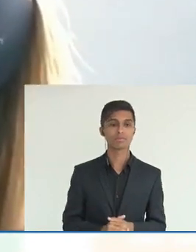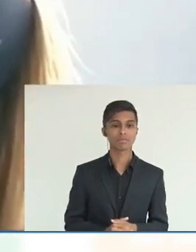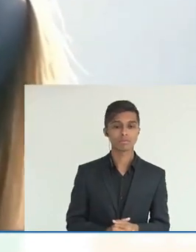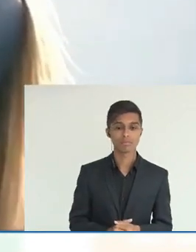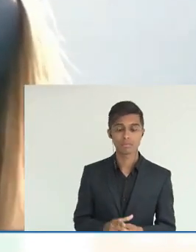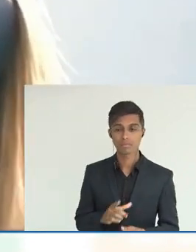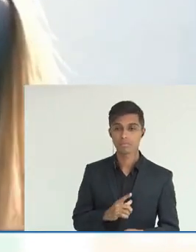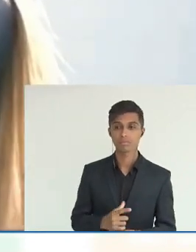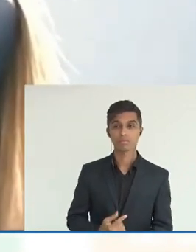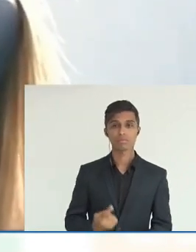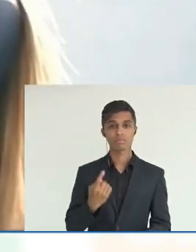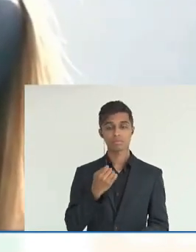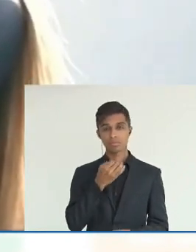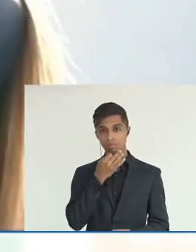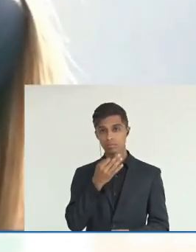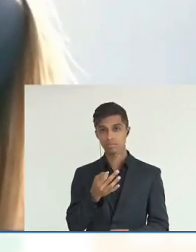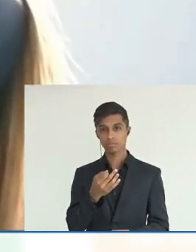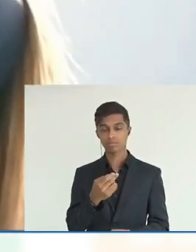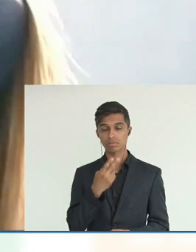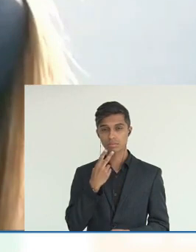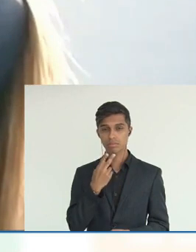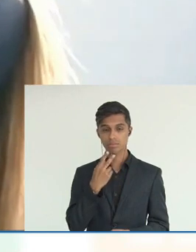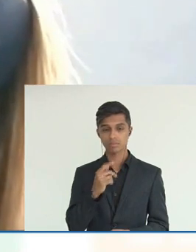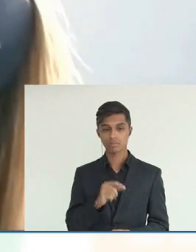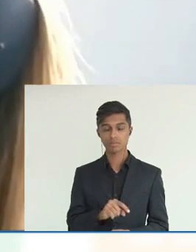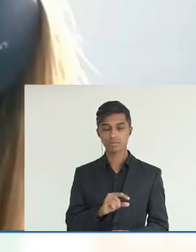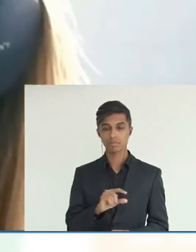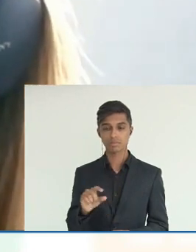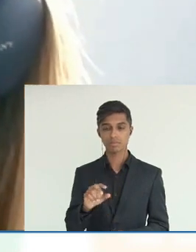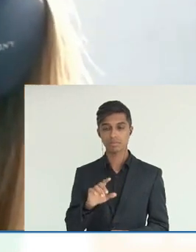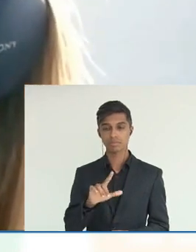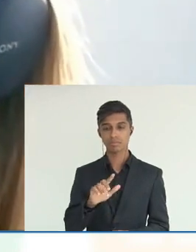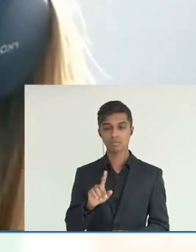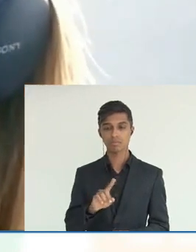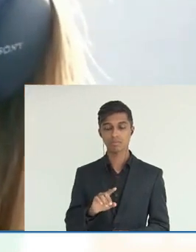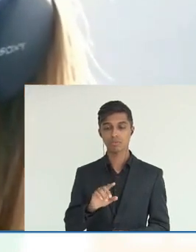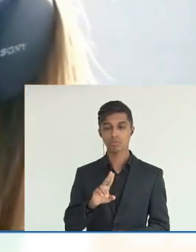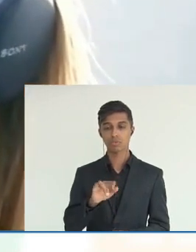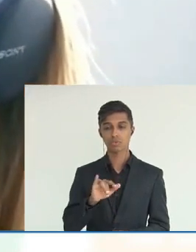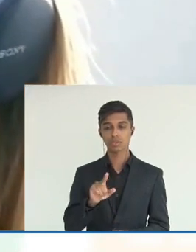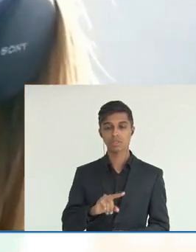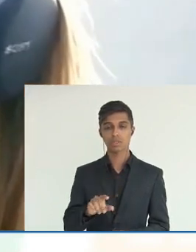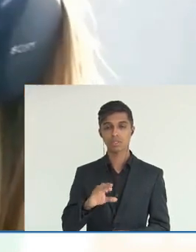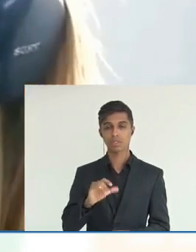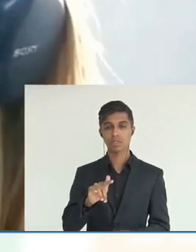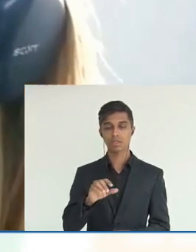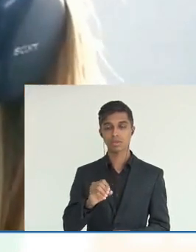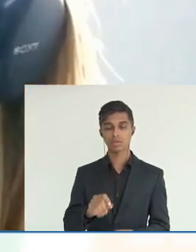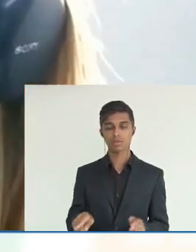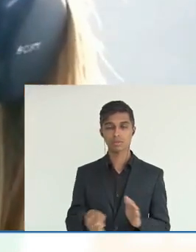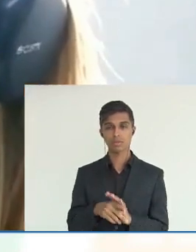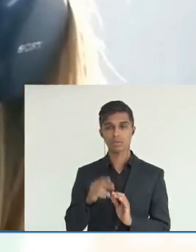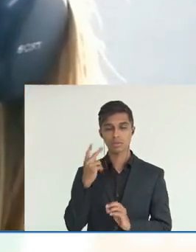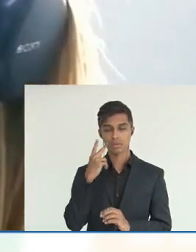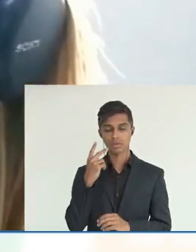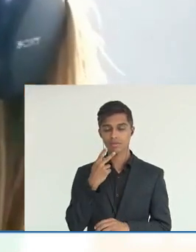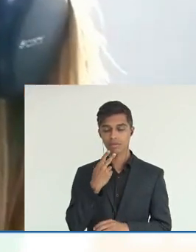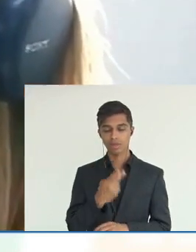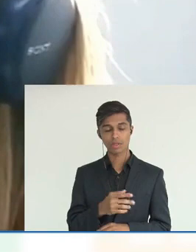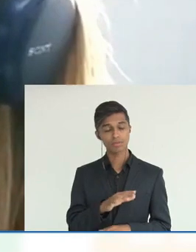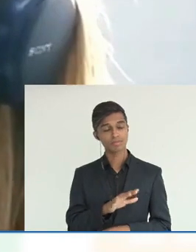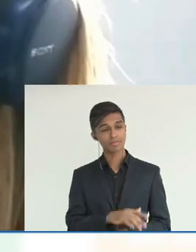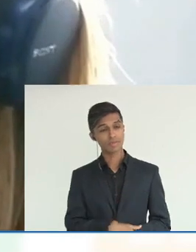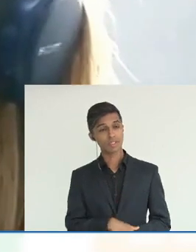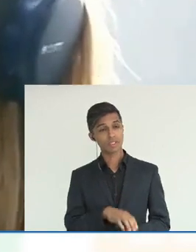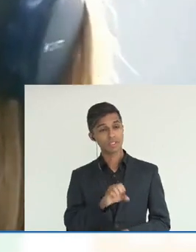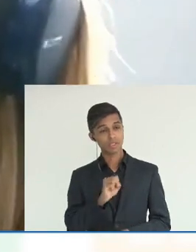Tem um comentário aqui de um Luiz Carlos, agente de endemias de São Paulo. Paulo, os exames não